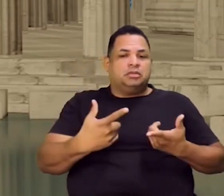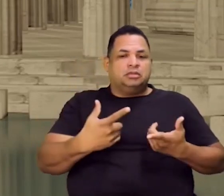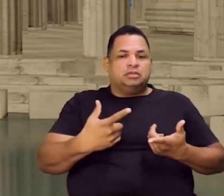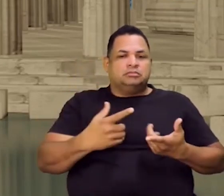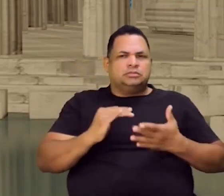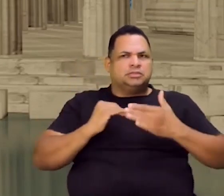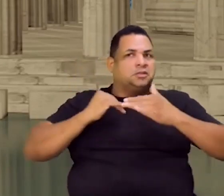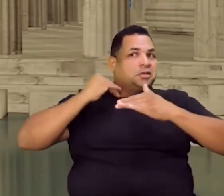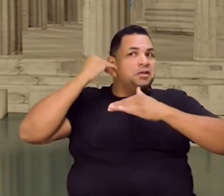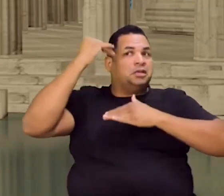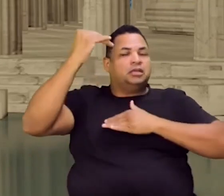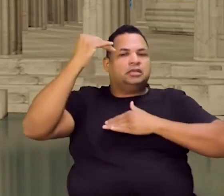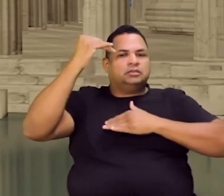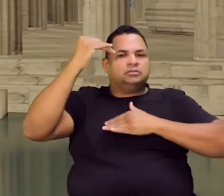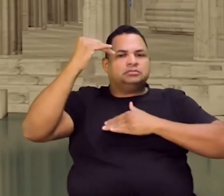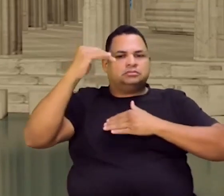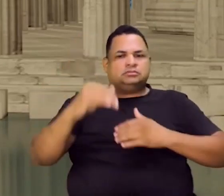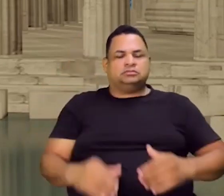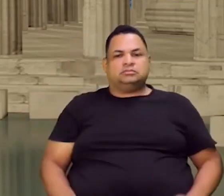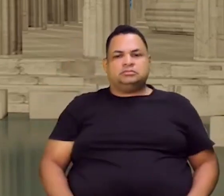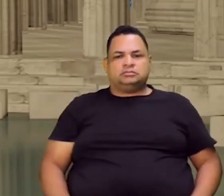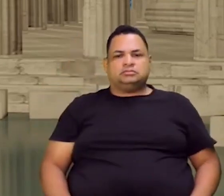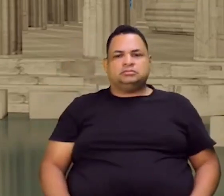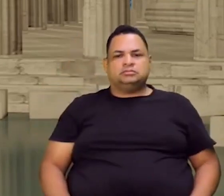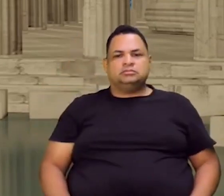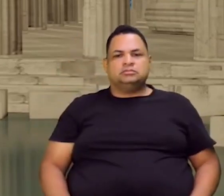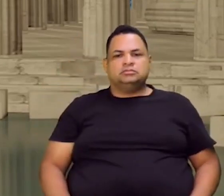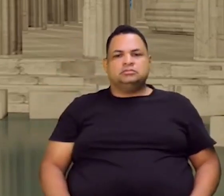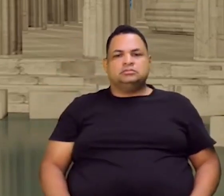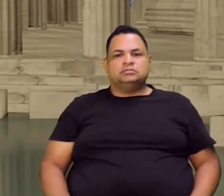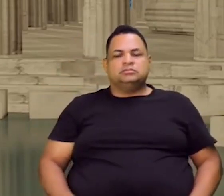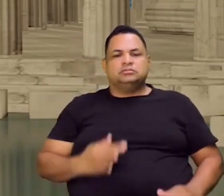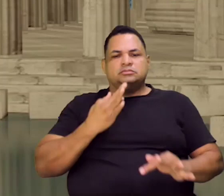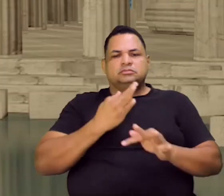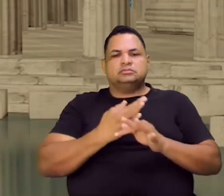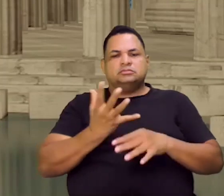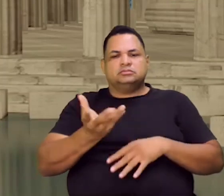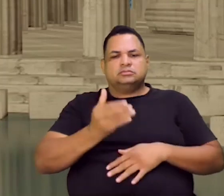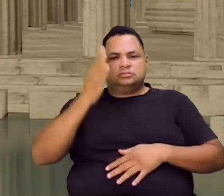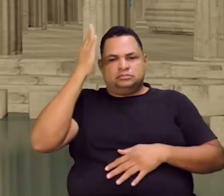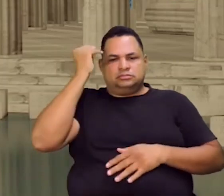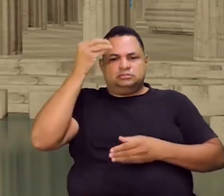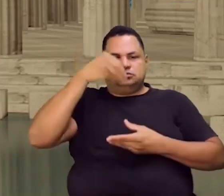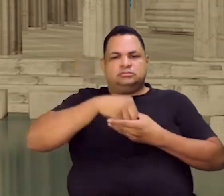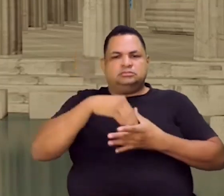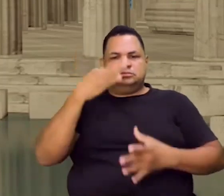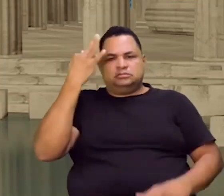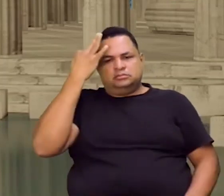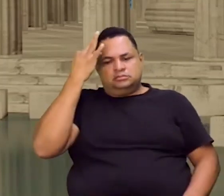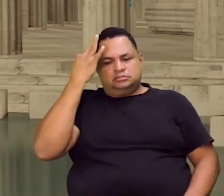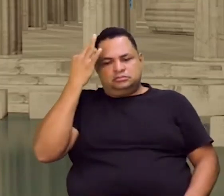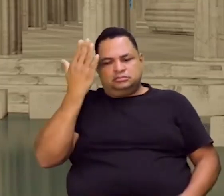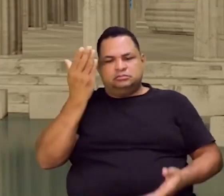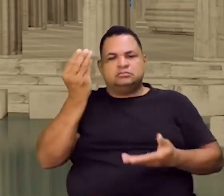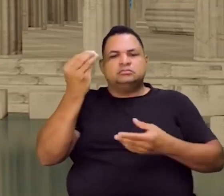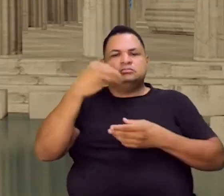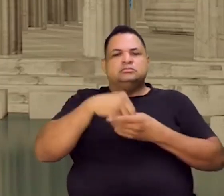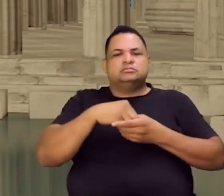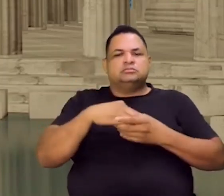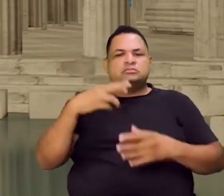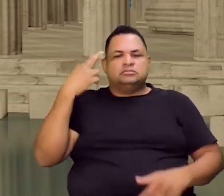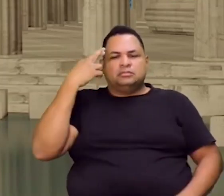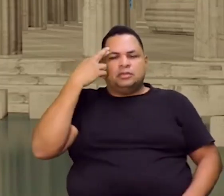ir além, olha só a instigação. Além de físico, né, ele queria saber no âmbito da filosofia, do pensamento, da reflexão,